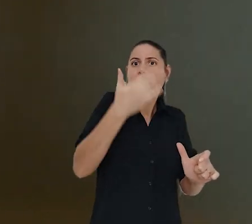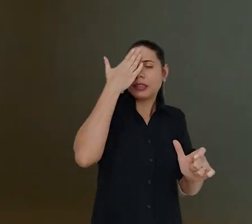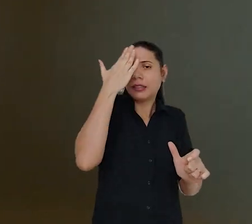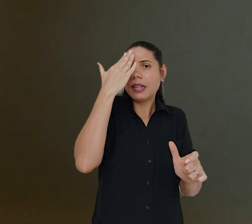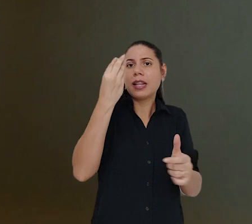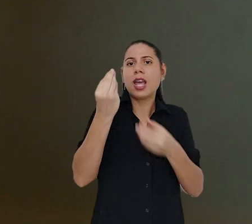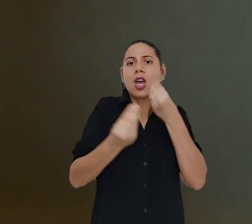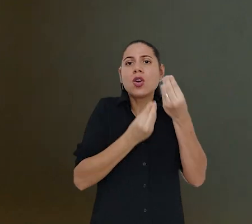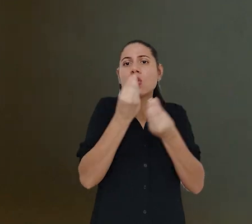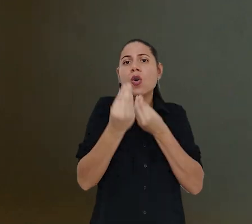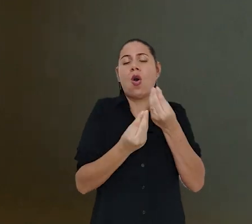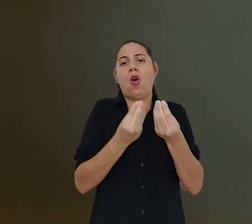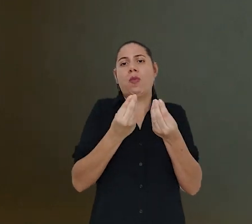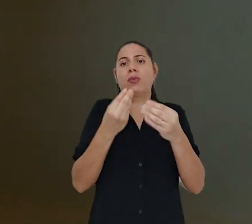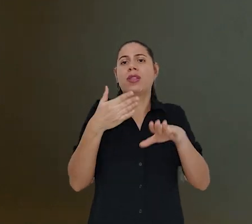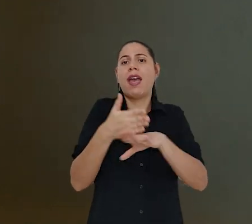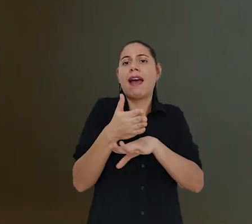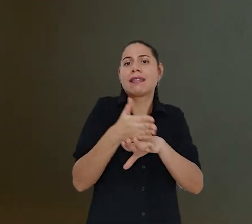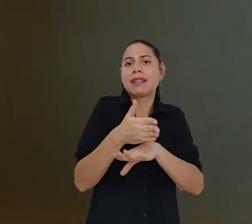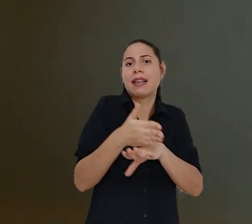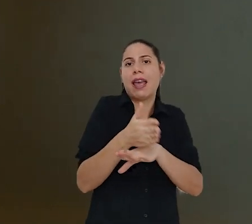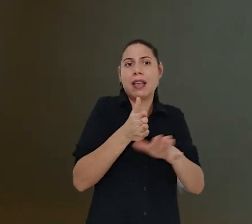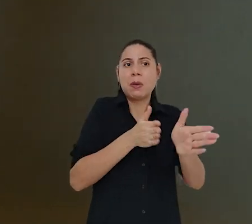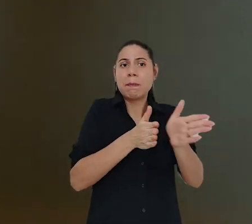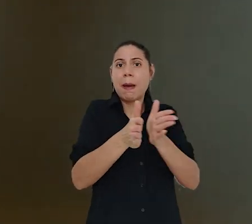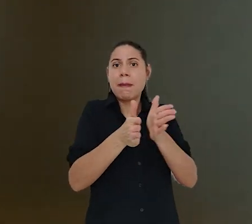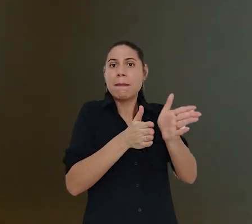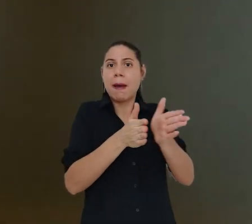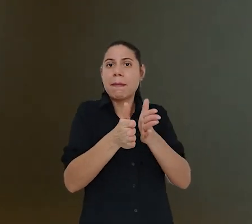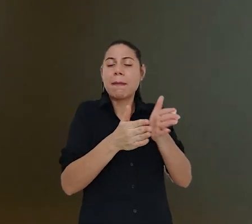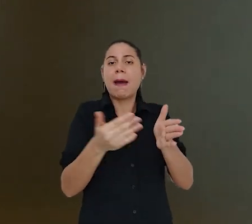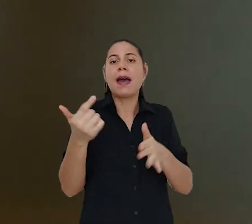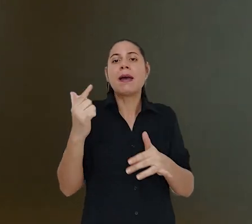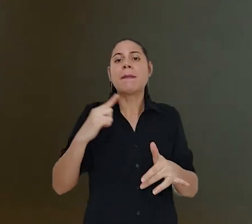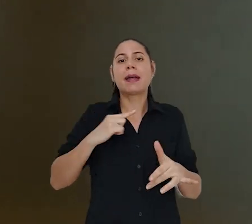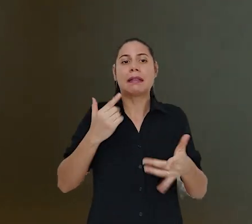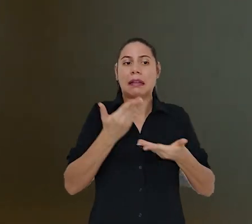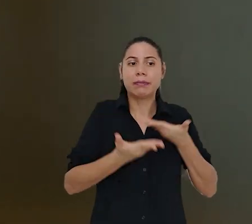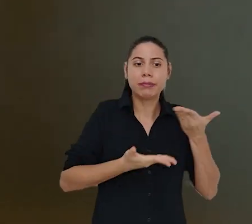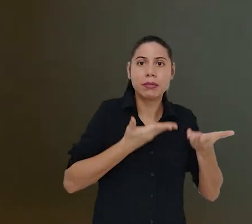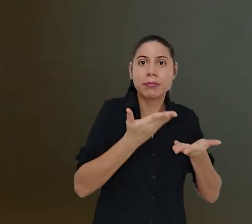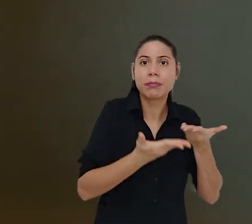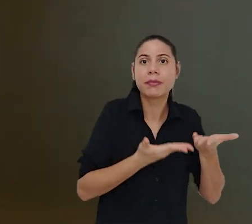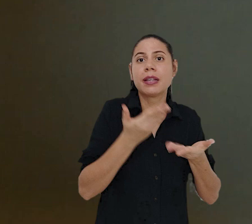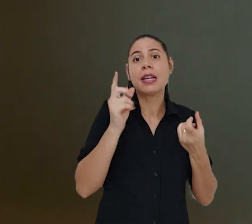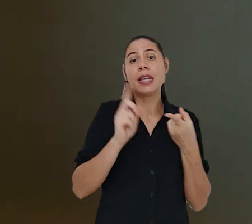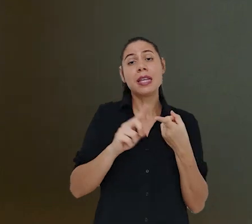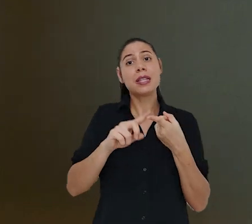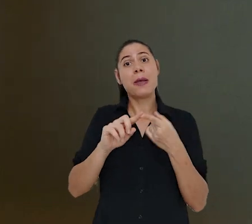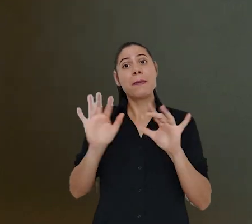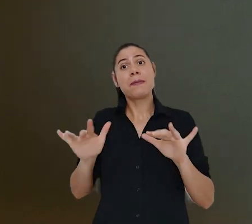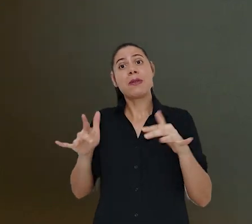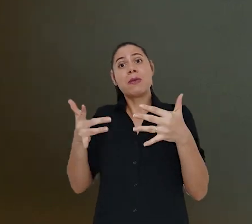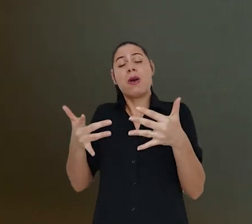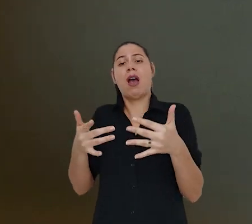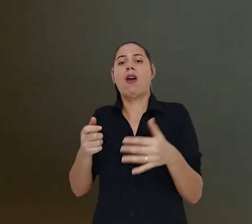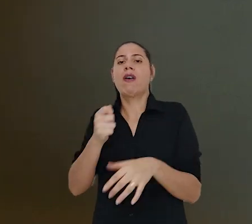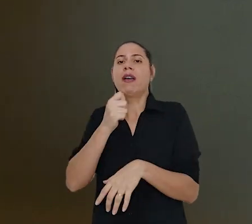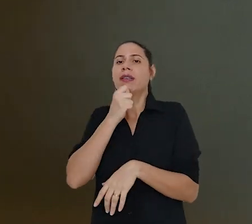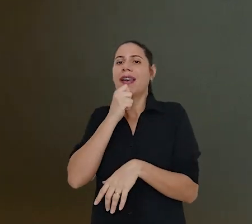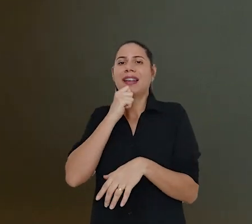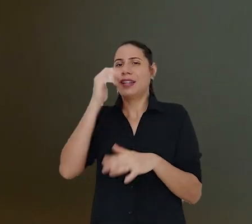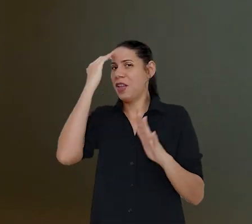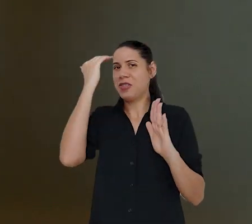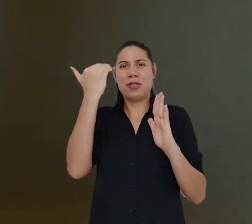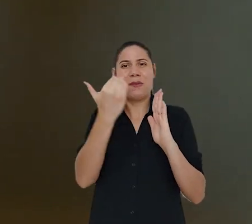os caminhos, as vias de acesso reguladas para acessar esse tipo de tratamento e quais são aquelas que ainda operam na